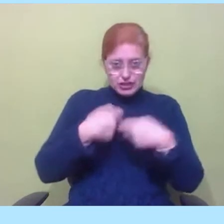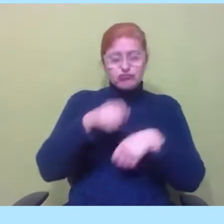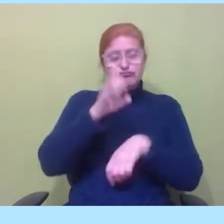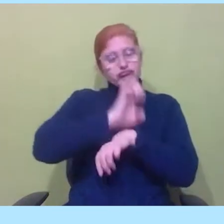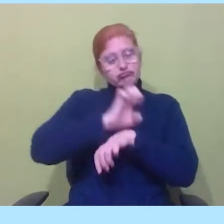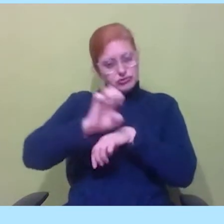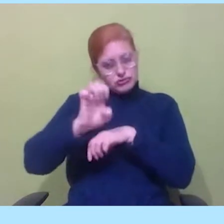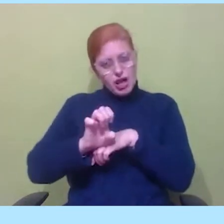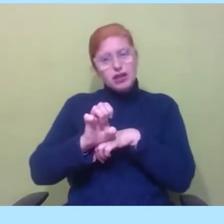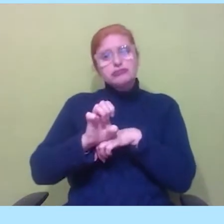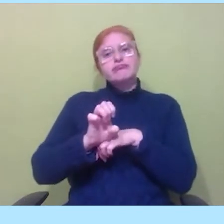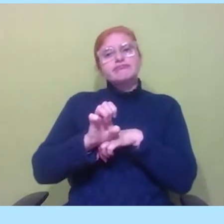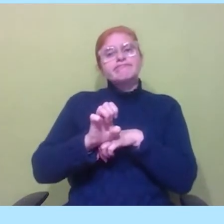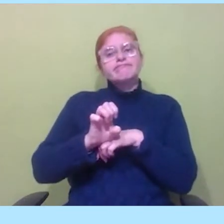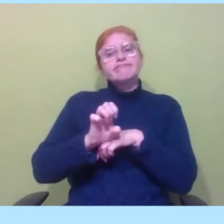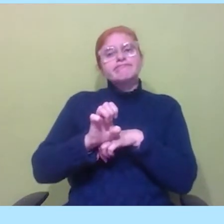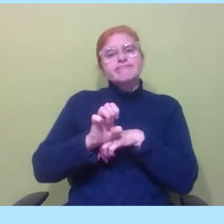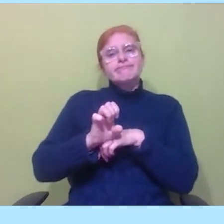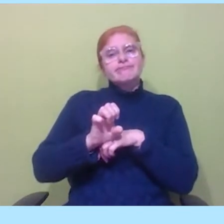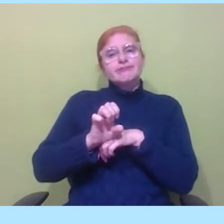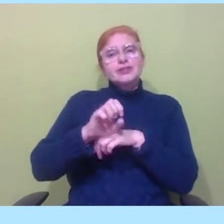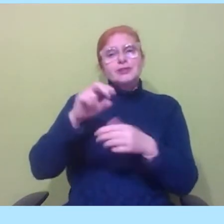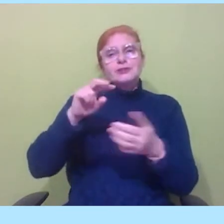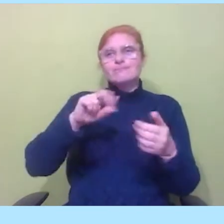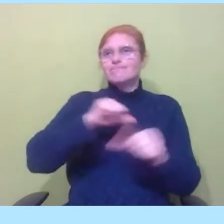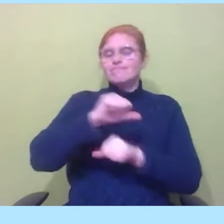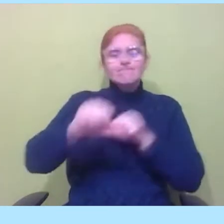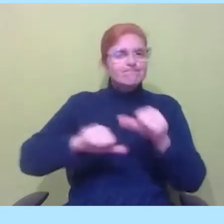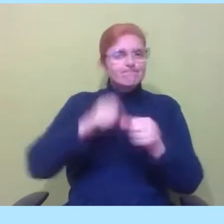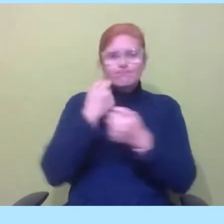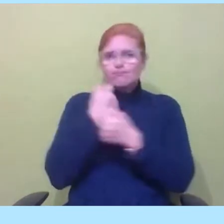Isso se torna impossível, né? Não é difícil